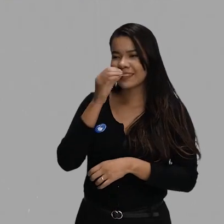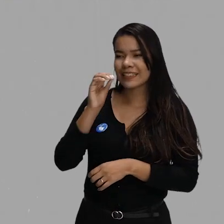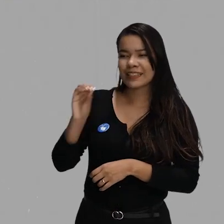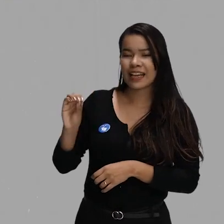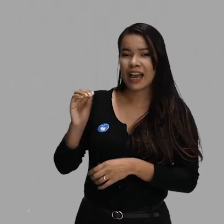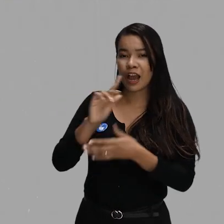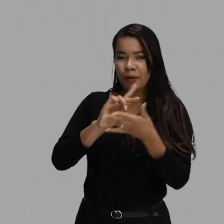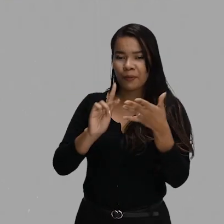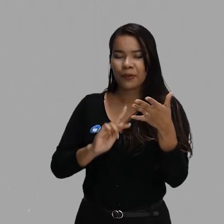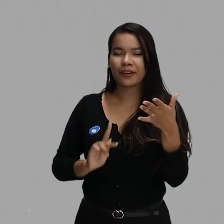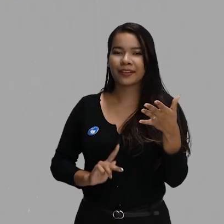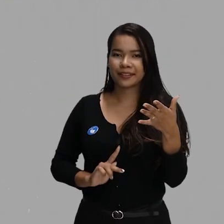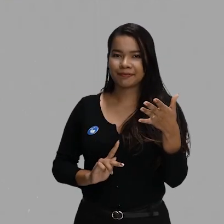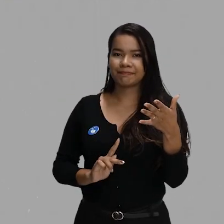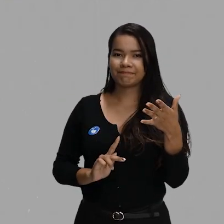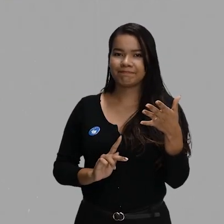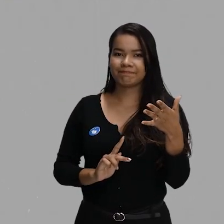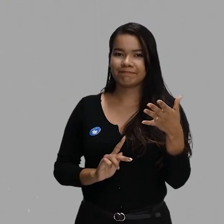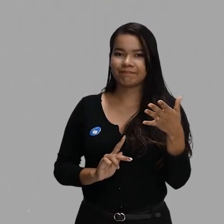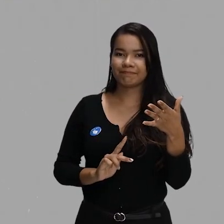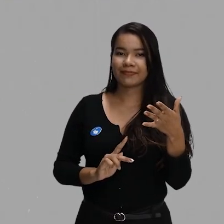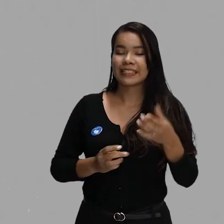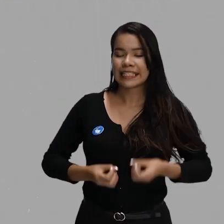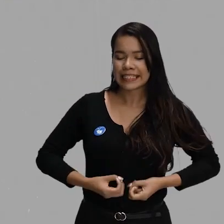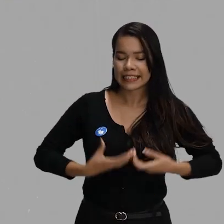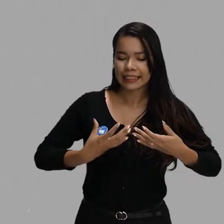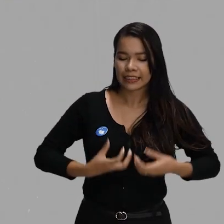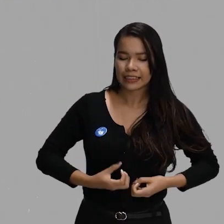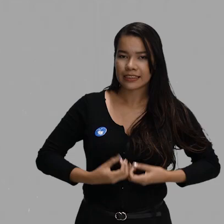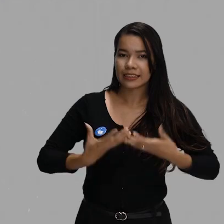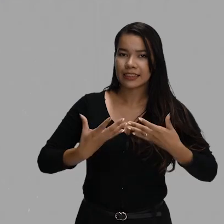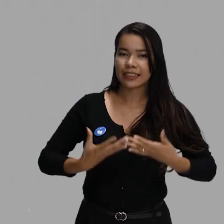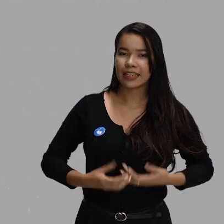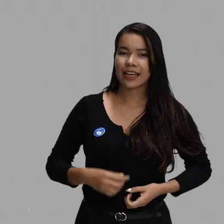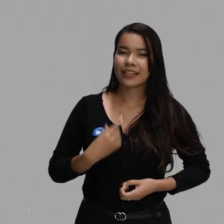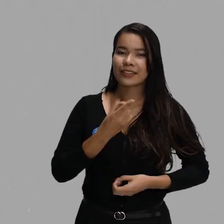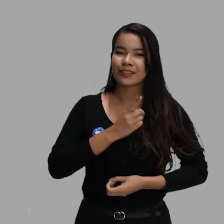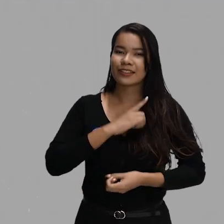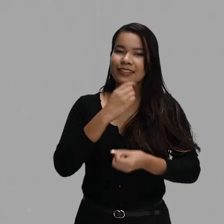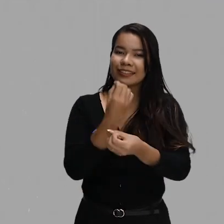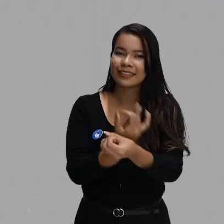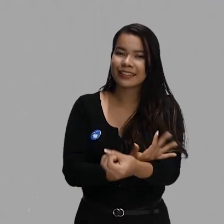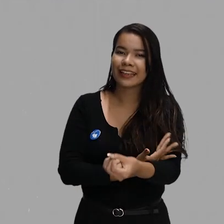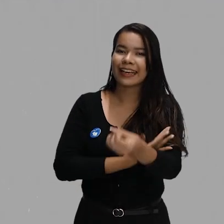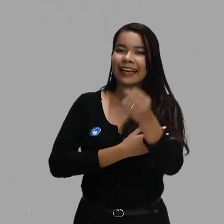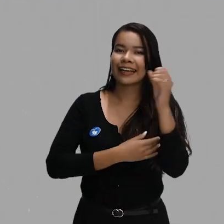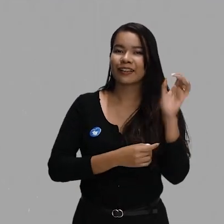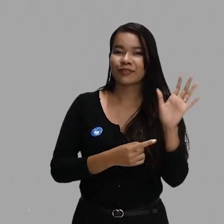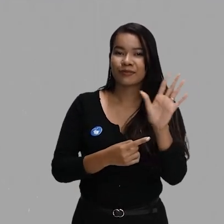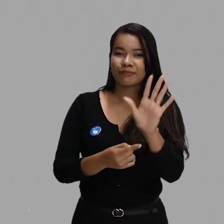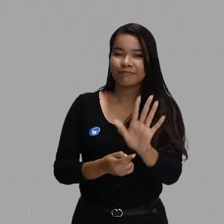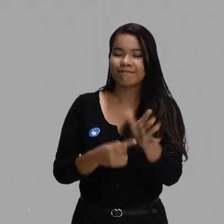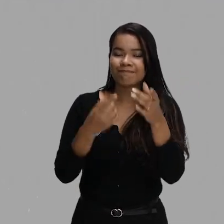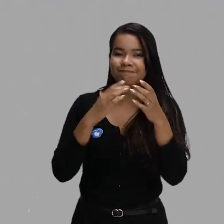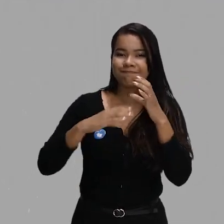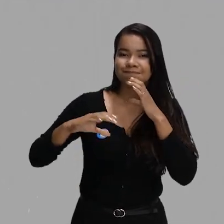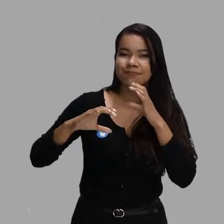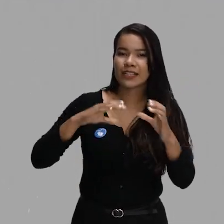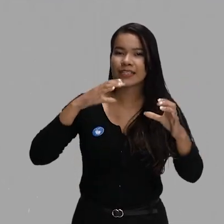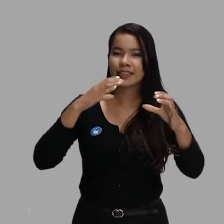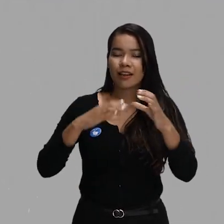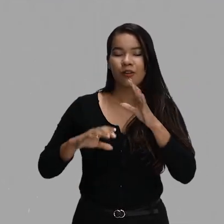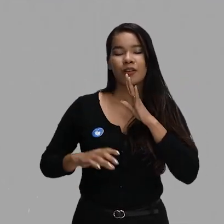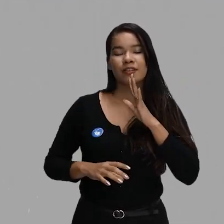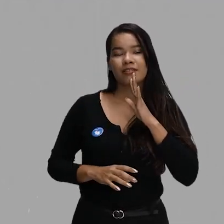podemos deixar de expressar as nossas emoções. Eu trouxe uma canção muito conhecida,